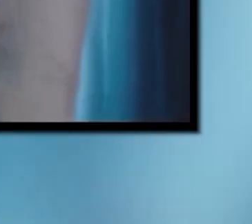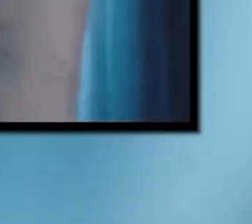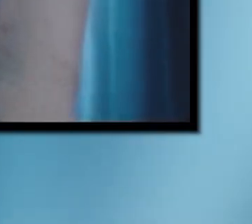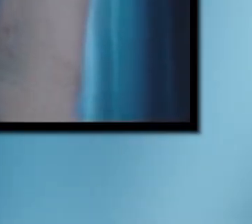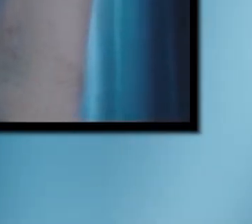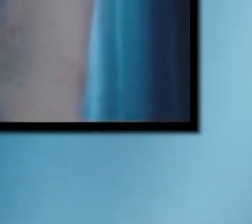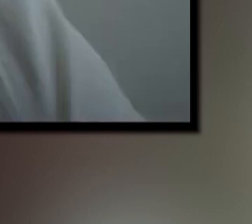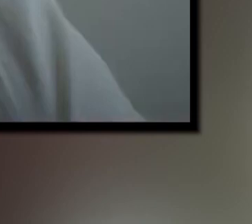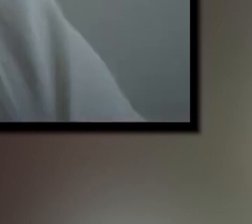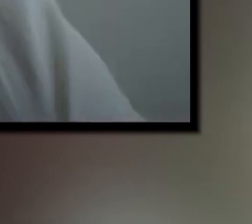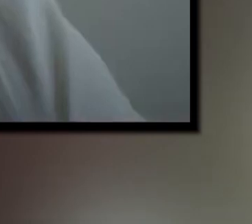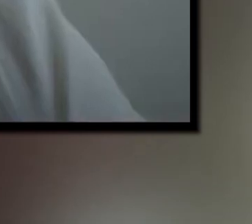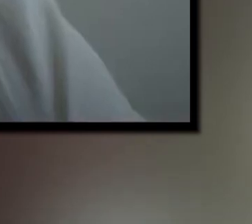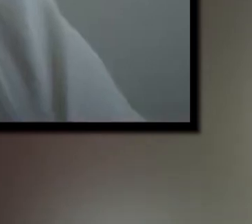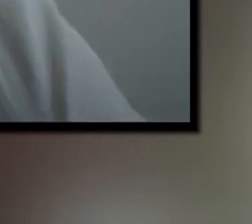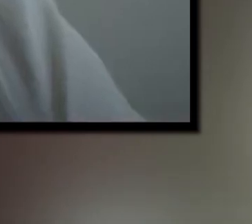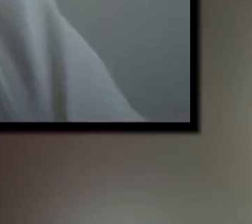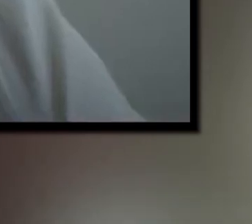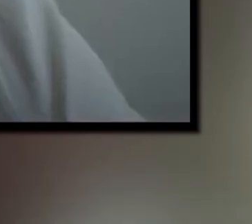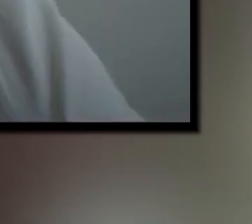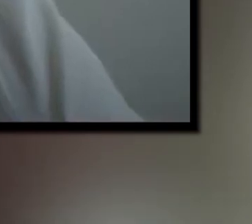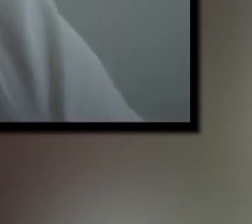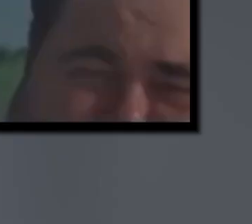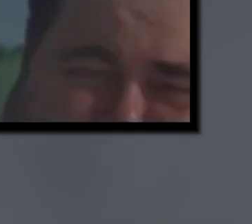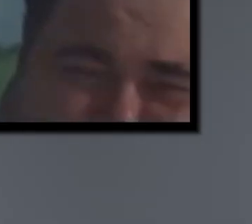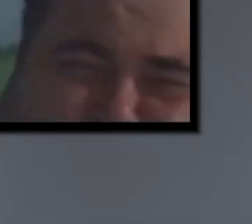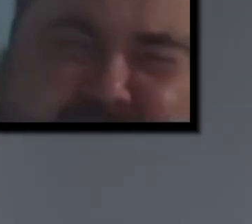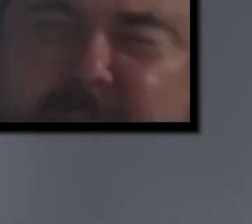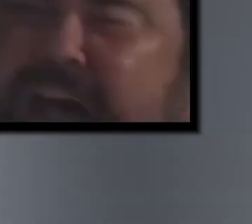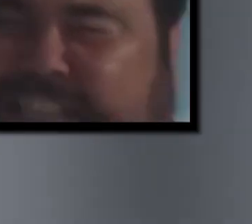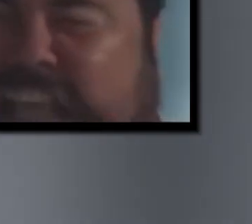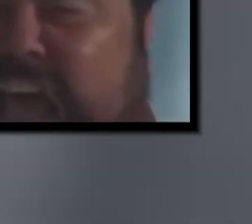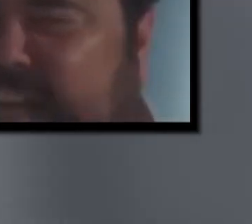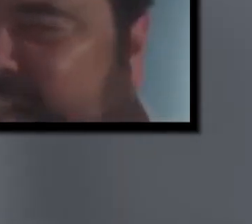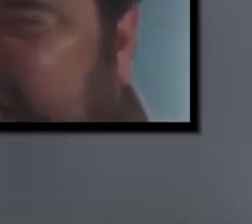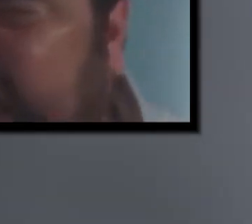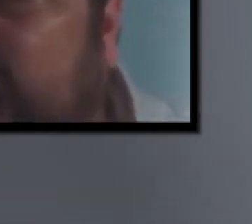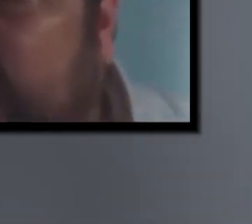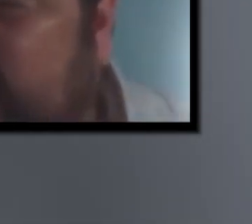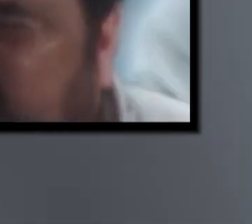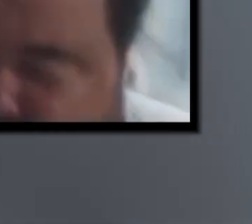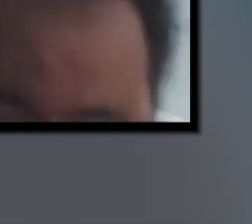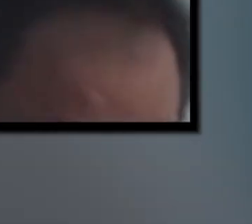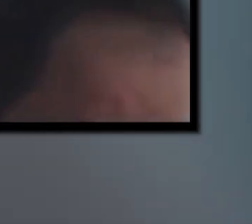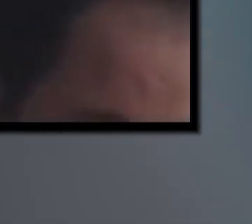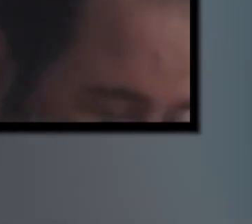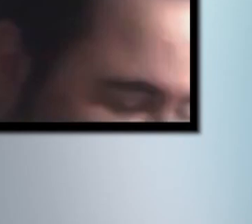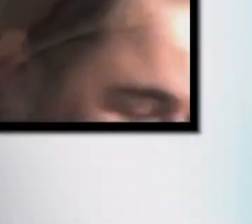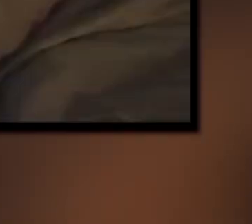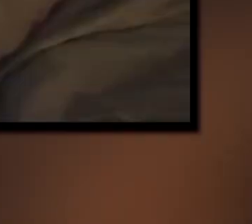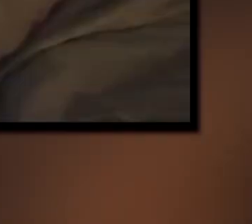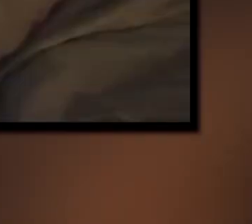Você quer conversar comigo? Eu vou ficar aqui com você pra sempre, meu amor. Eu vou matar esse cara!